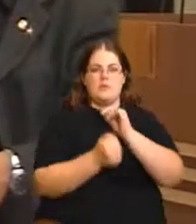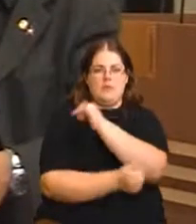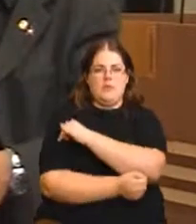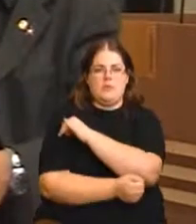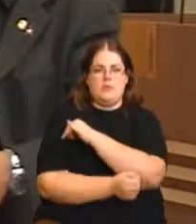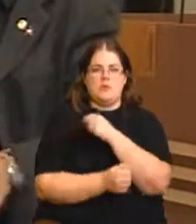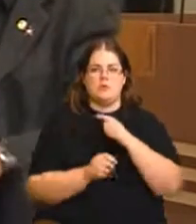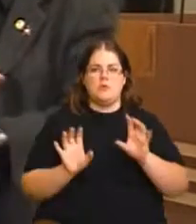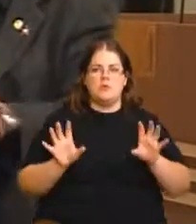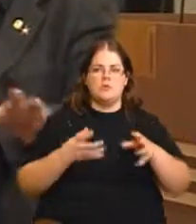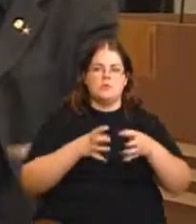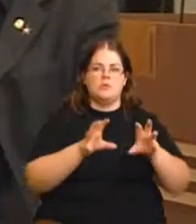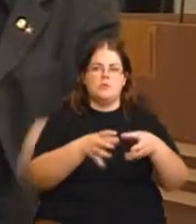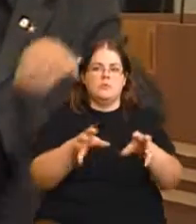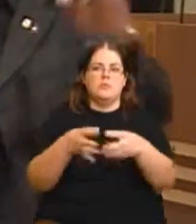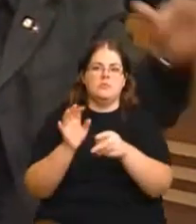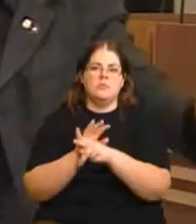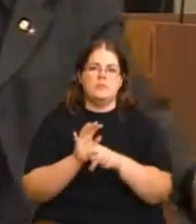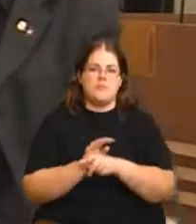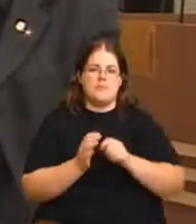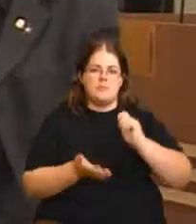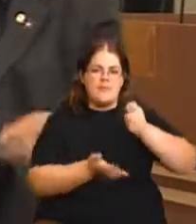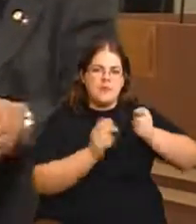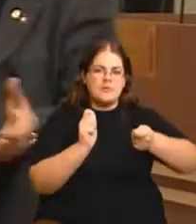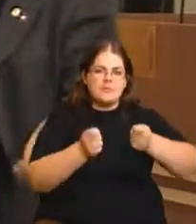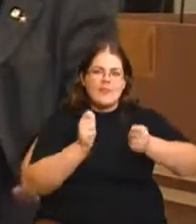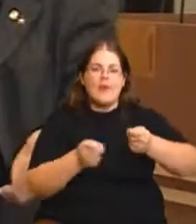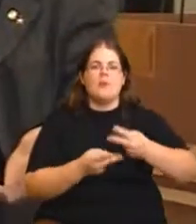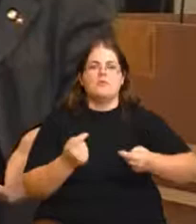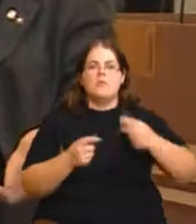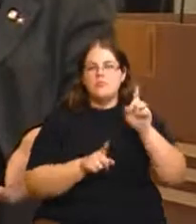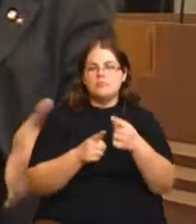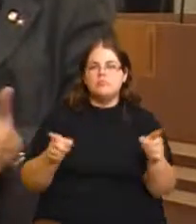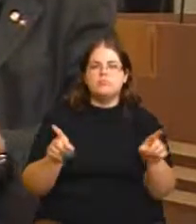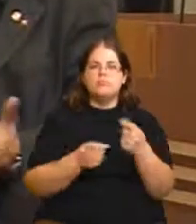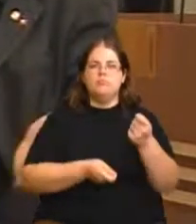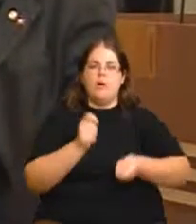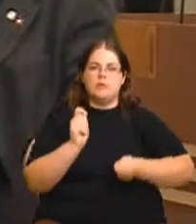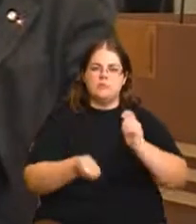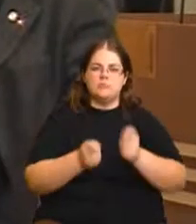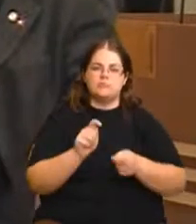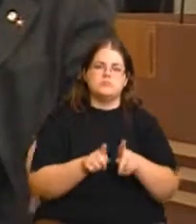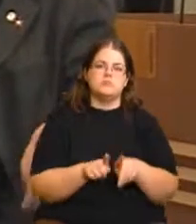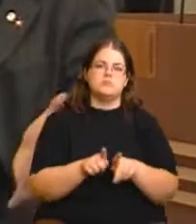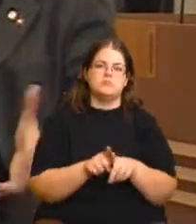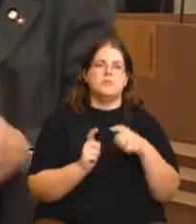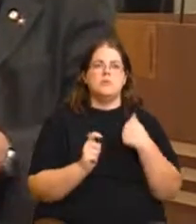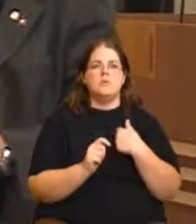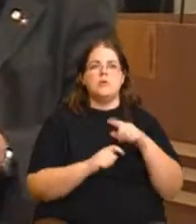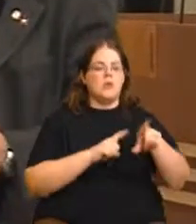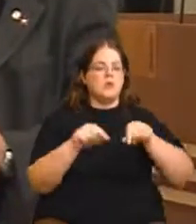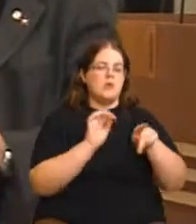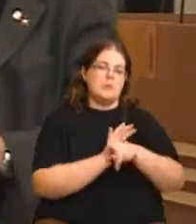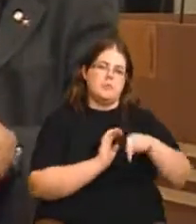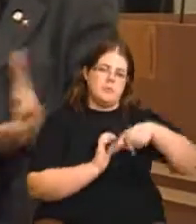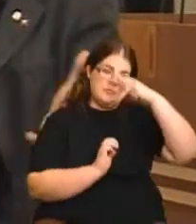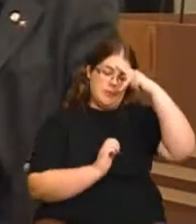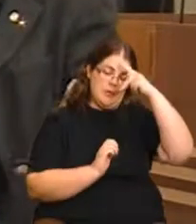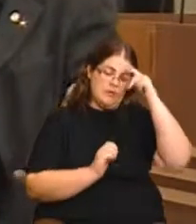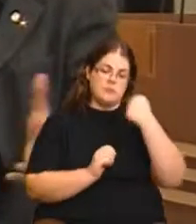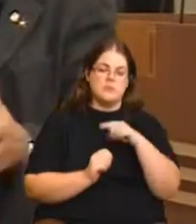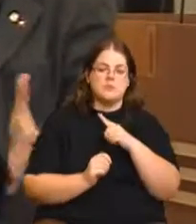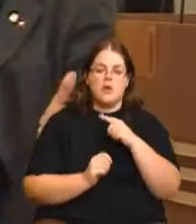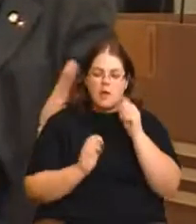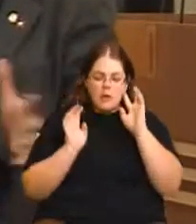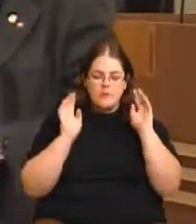blocos que desfilam, não se perde nada, tem as bandas que desfilam e não se perde nada. Agora a gente tem que apostar no que nós queremos, não dá para apostar em tudo.